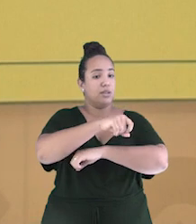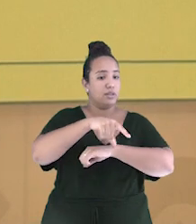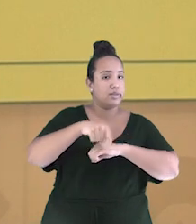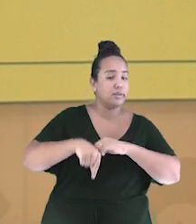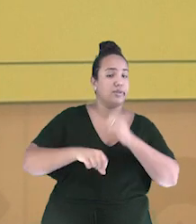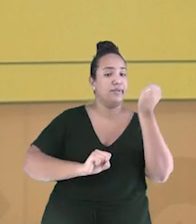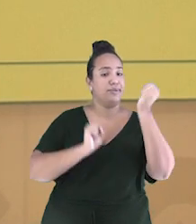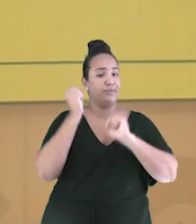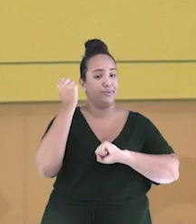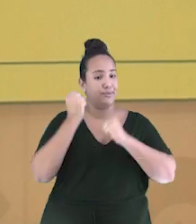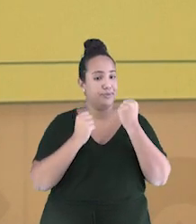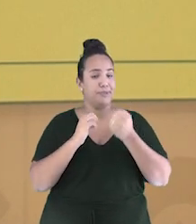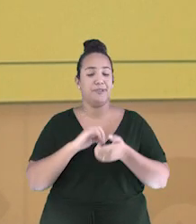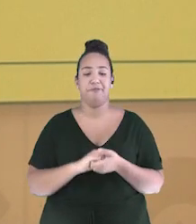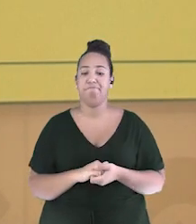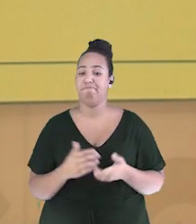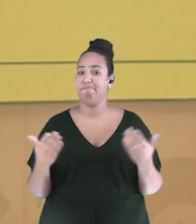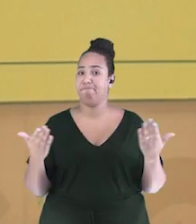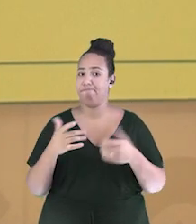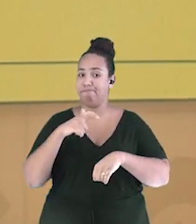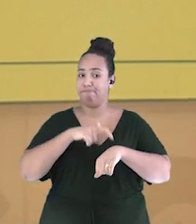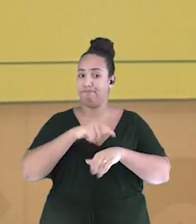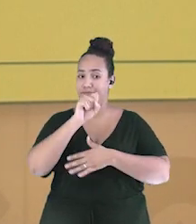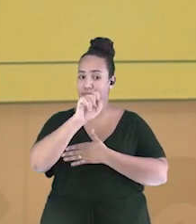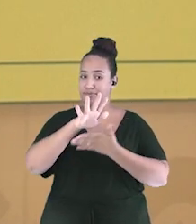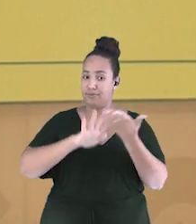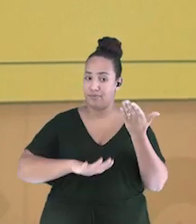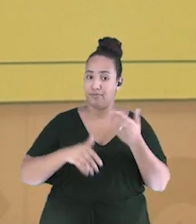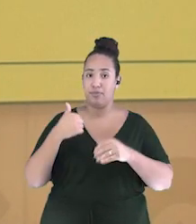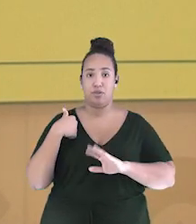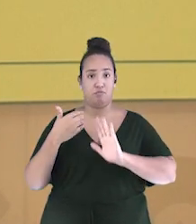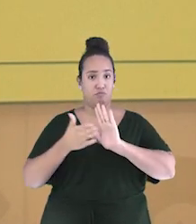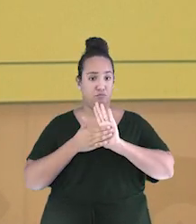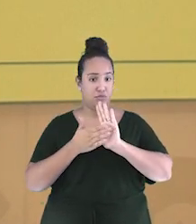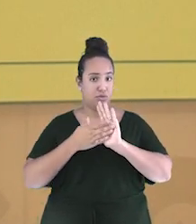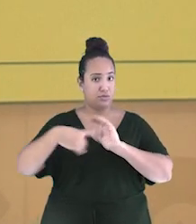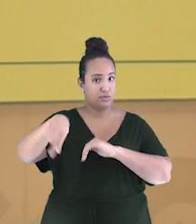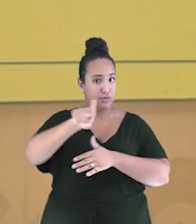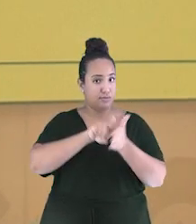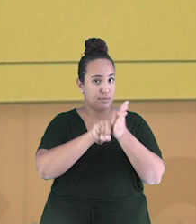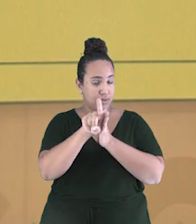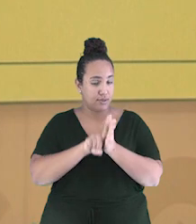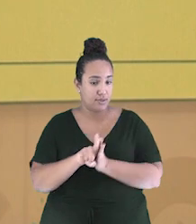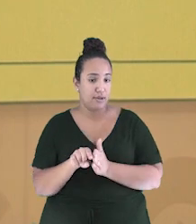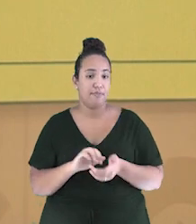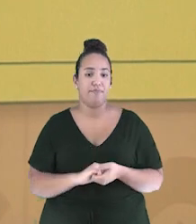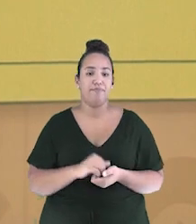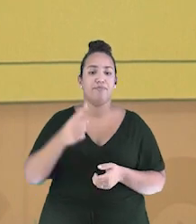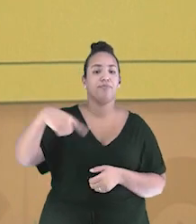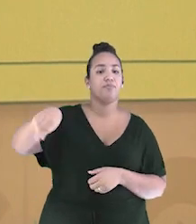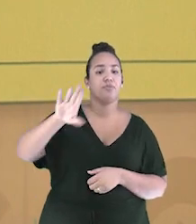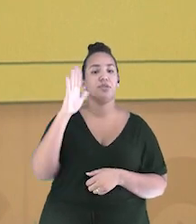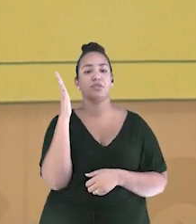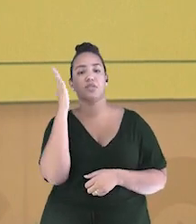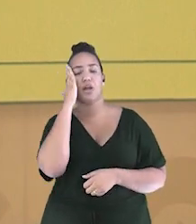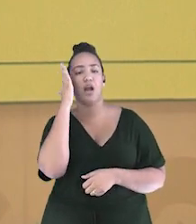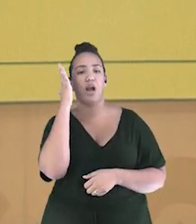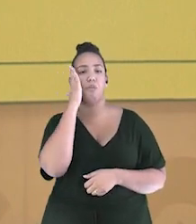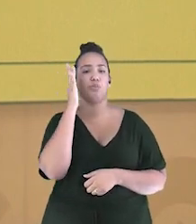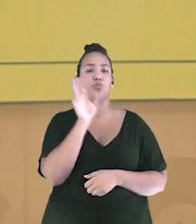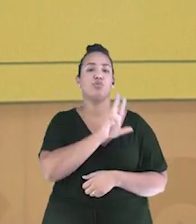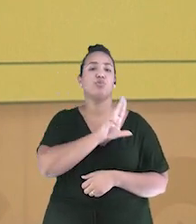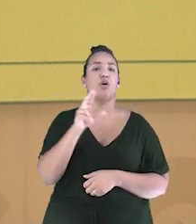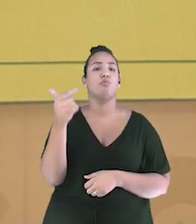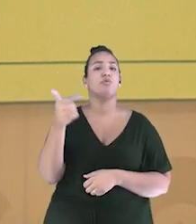indústrias. Agora chegou o momento da nossa atividade e eu vou propor uma pesquisa. Você sabe quais foram as